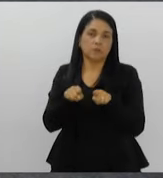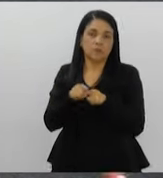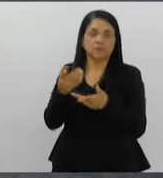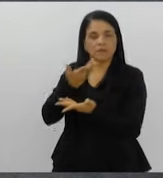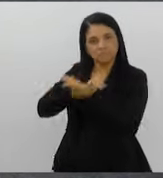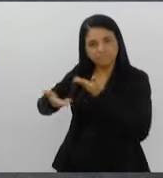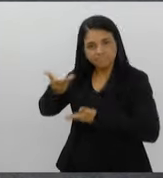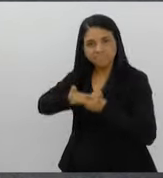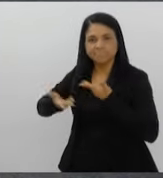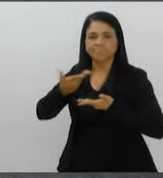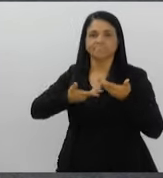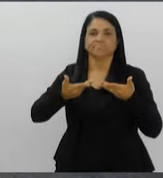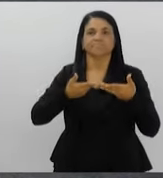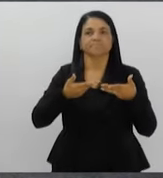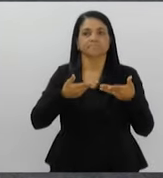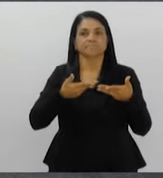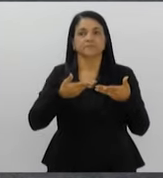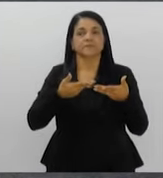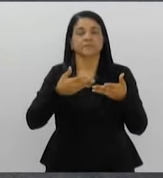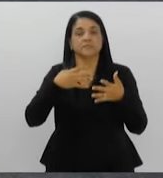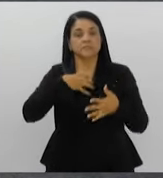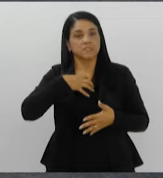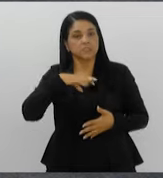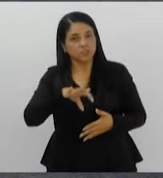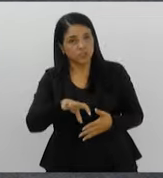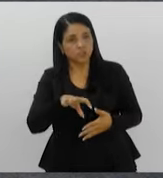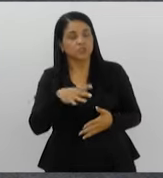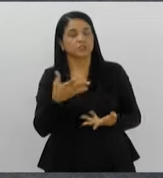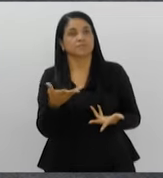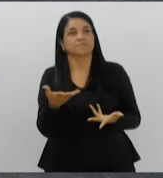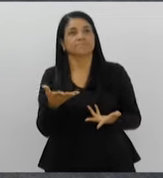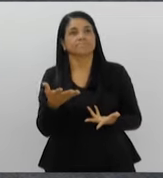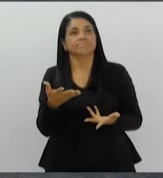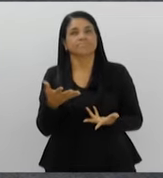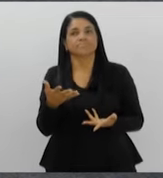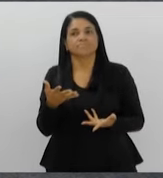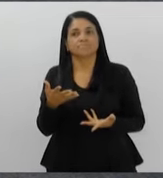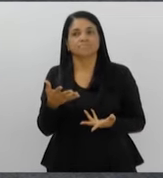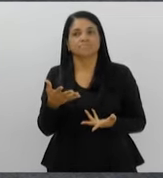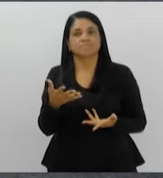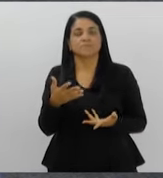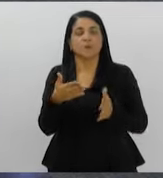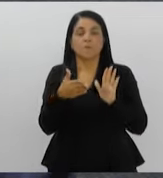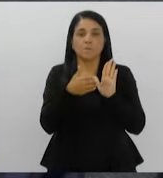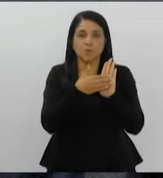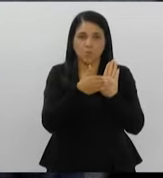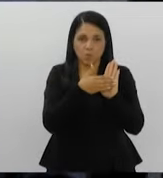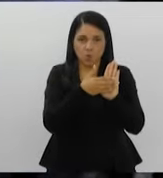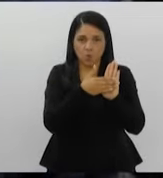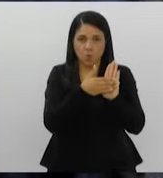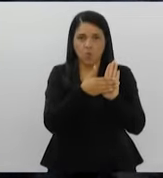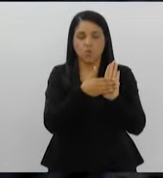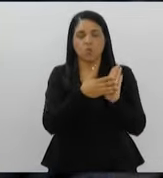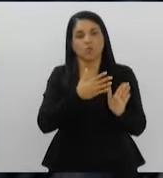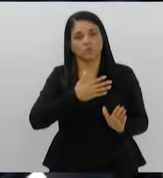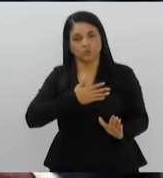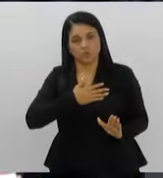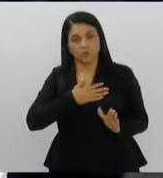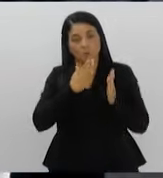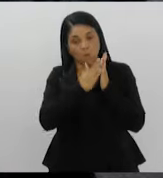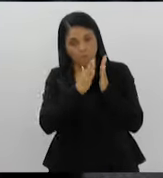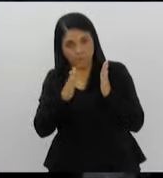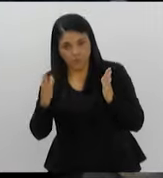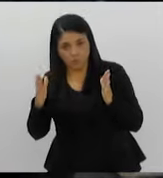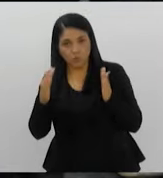sentido, a gente gostaria de propor um período maior